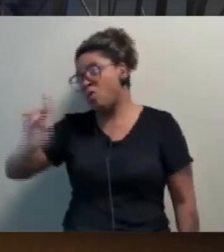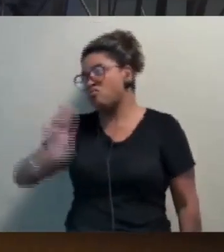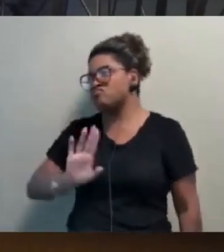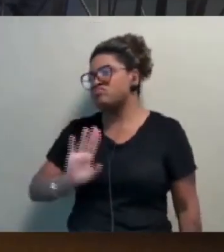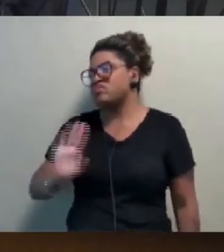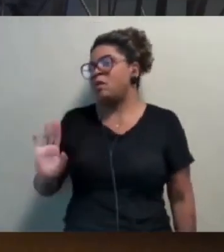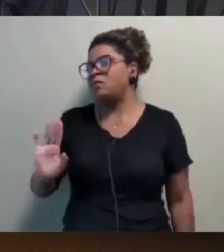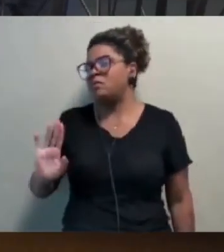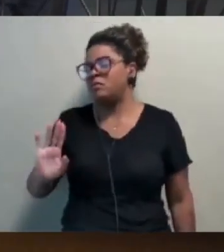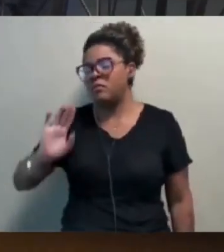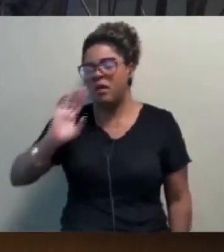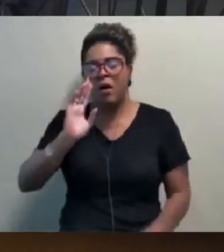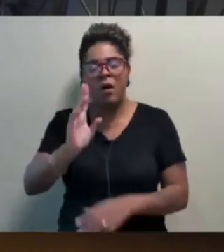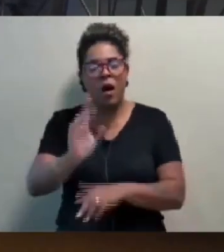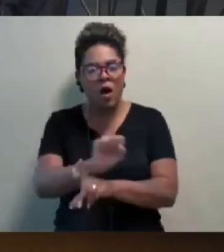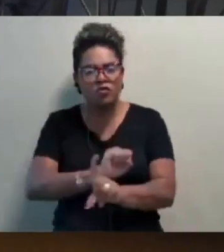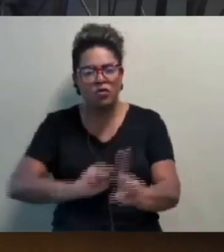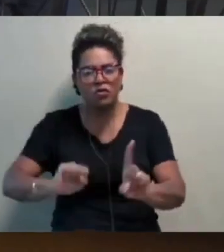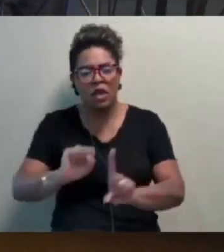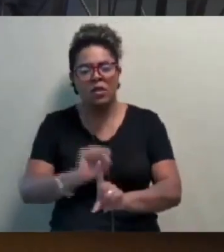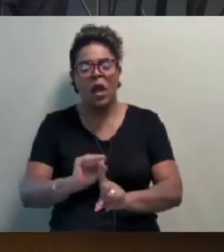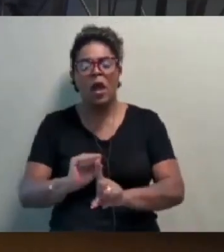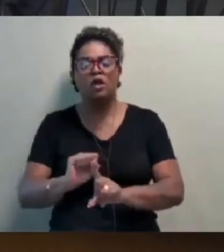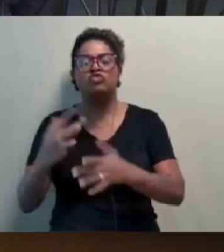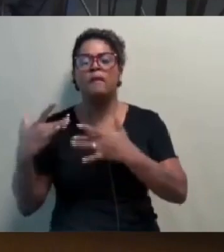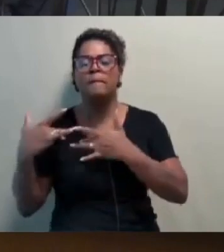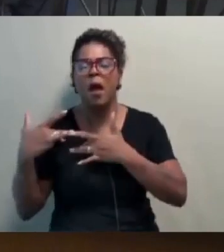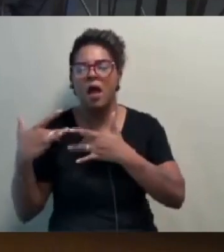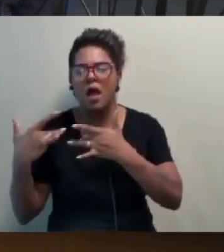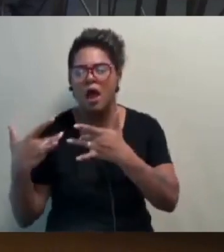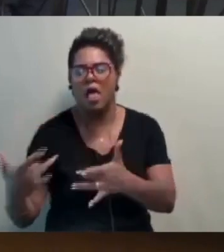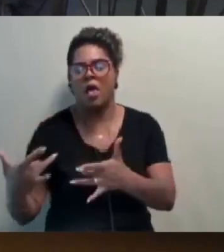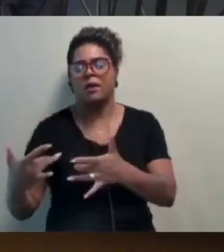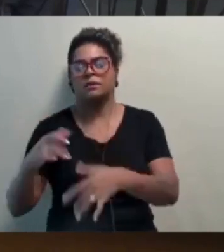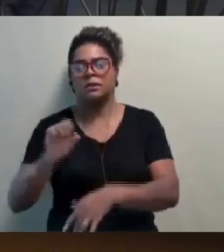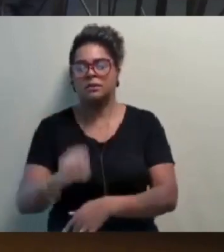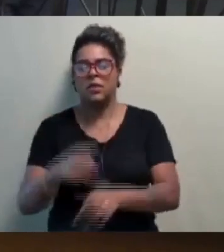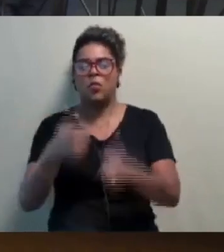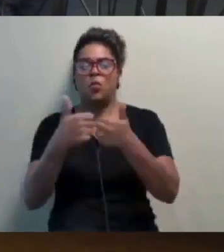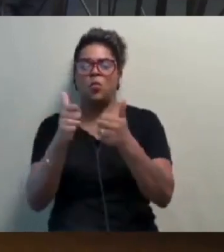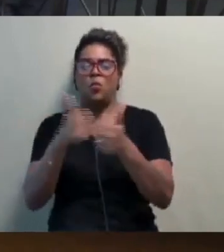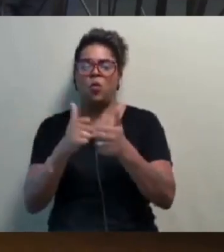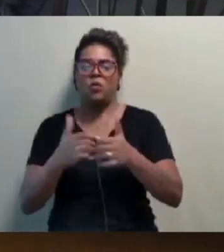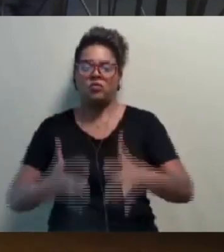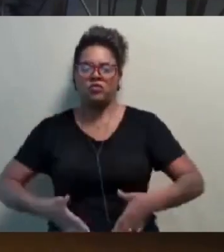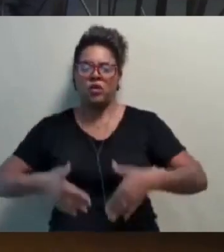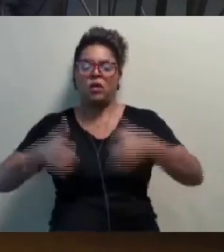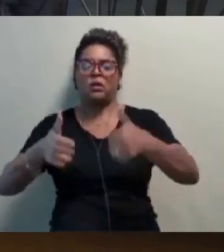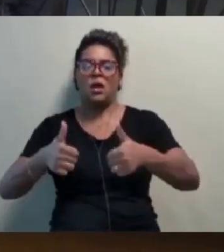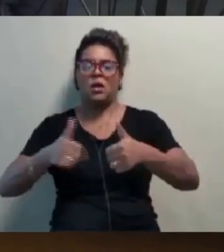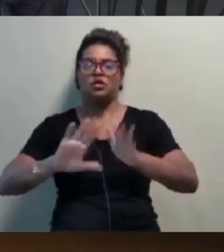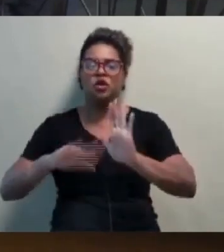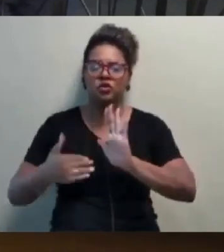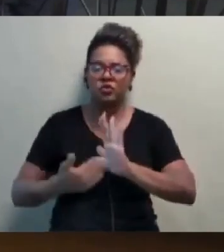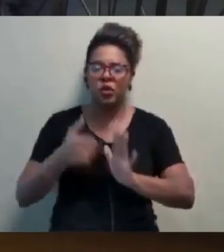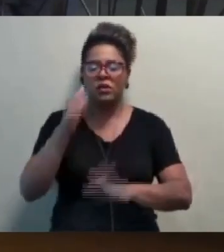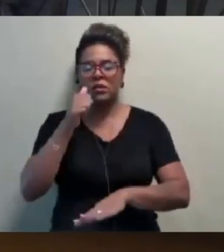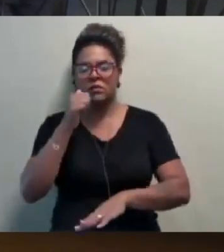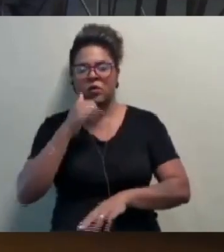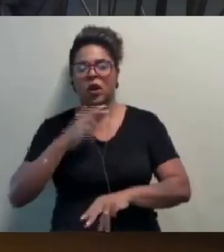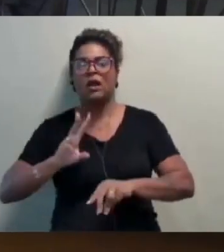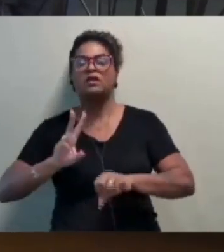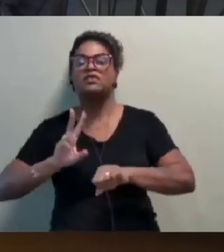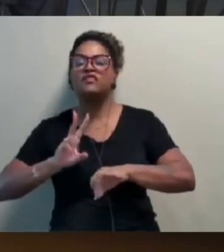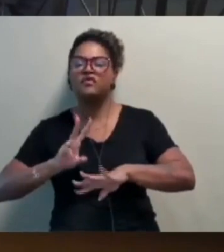um sistema suplementar de qualidade. E as viúvas podem ter certeza que nós não vamos nos calar até não